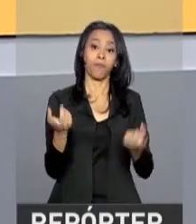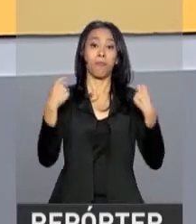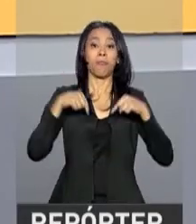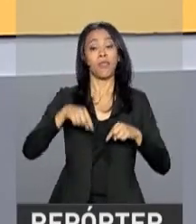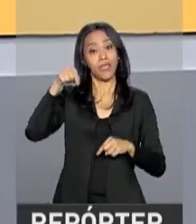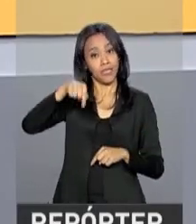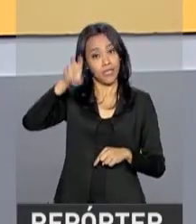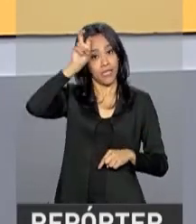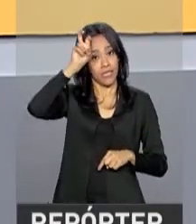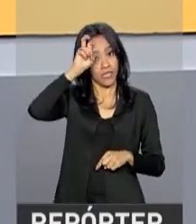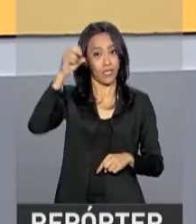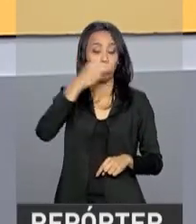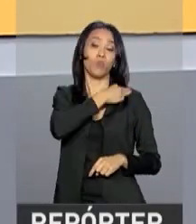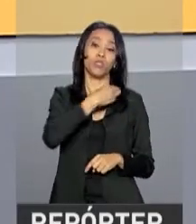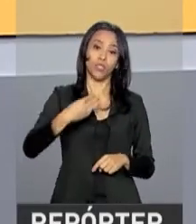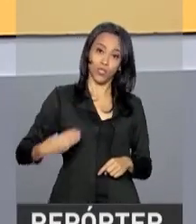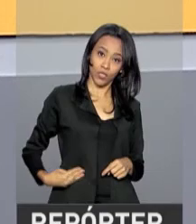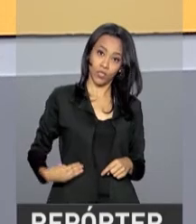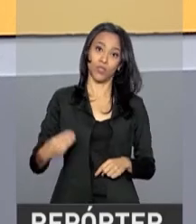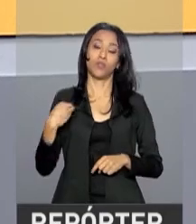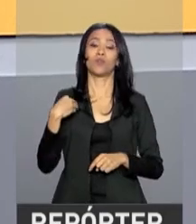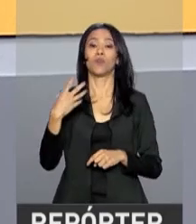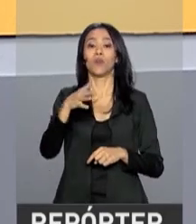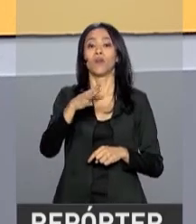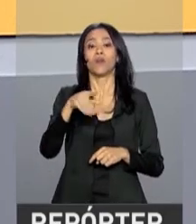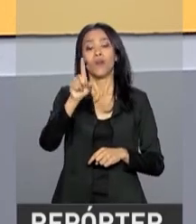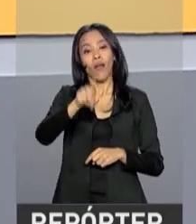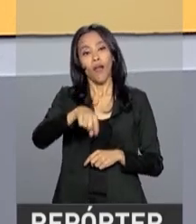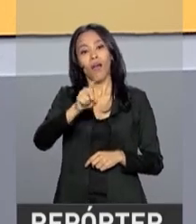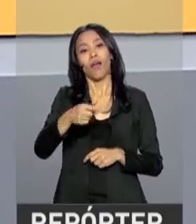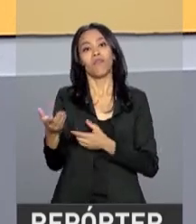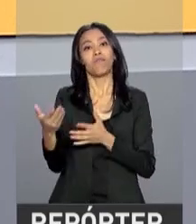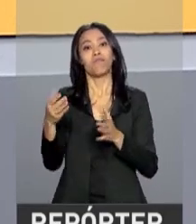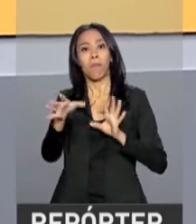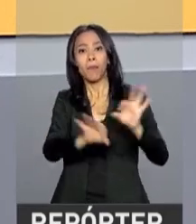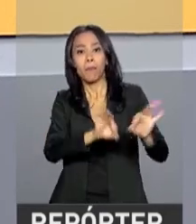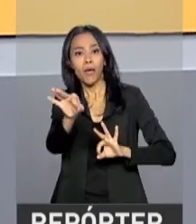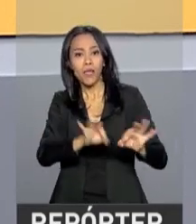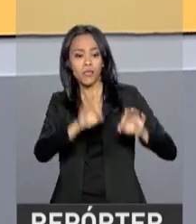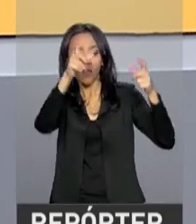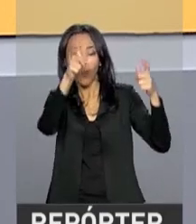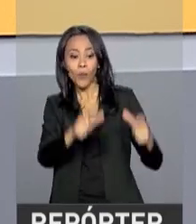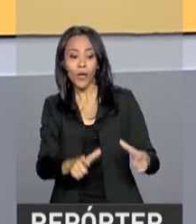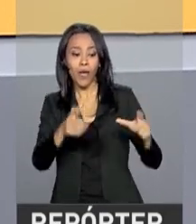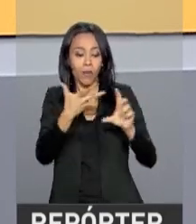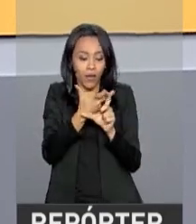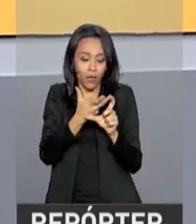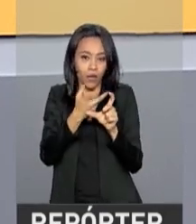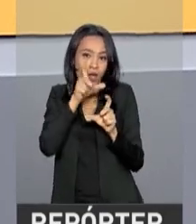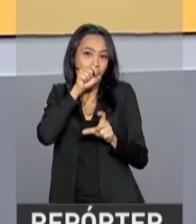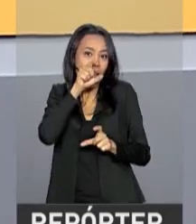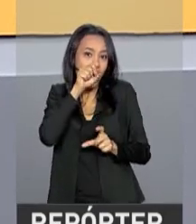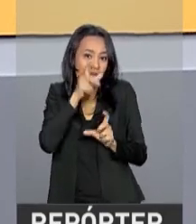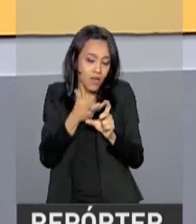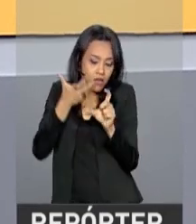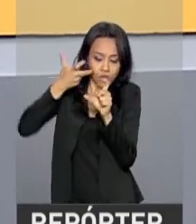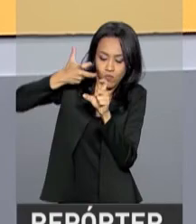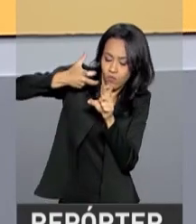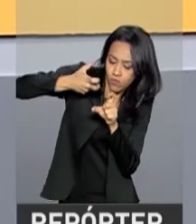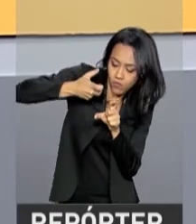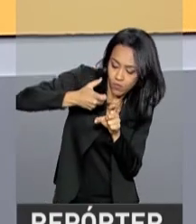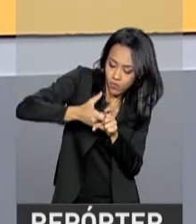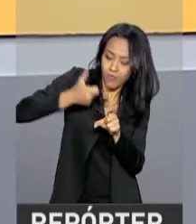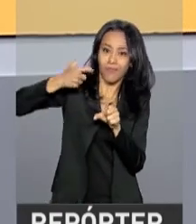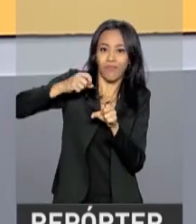do meio ambiente edson duarte participa da inauguração do centro de preparação para reprodução e reintrodução da ararinha azul